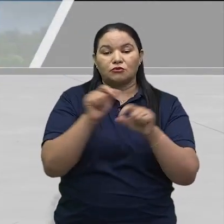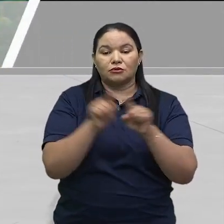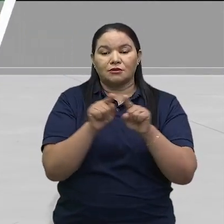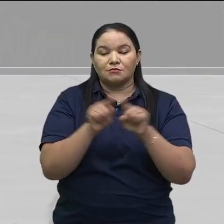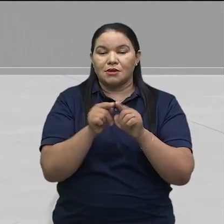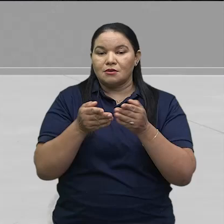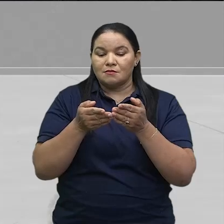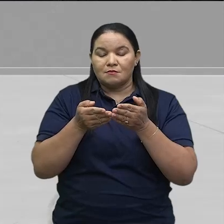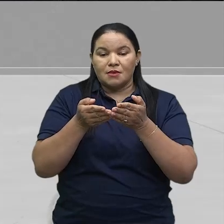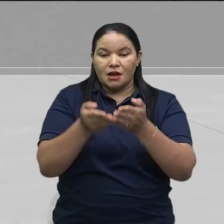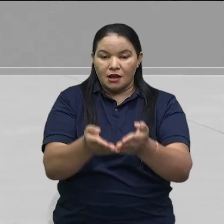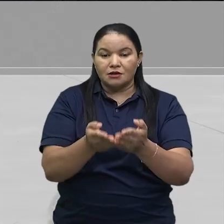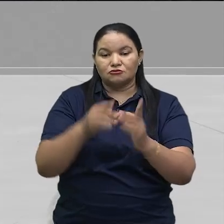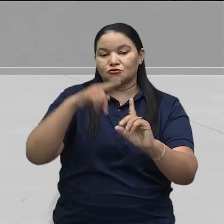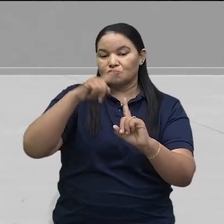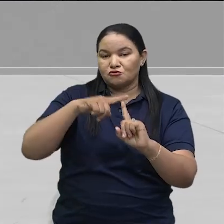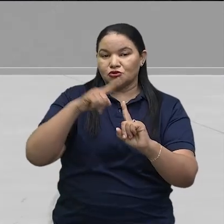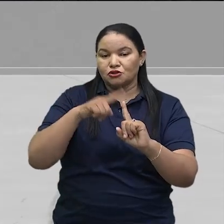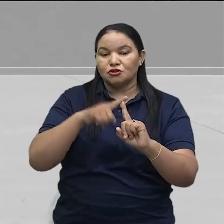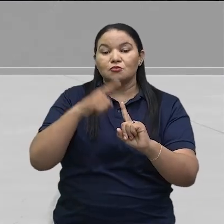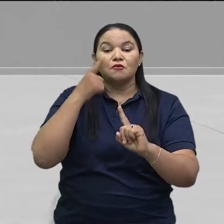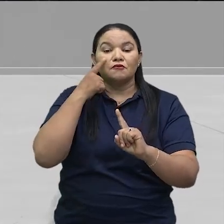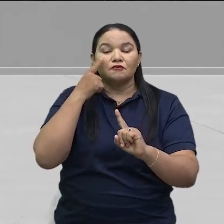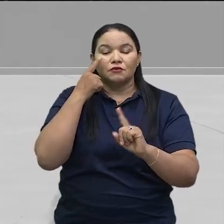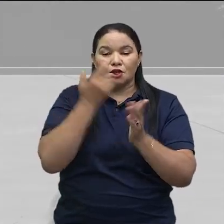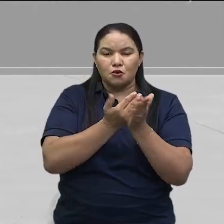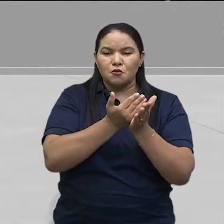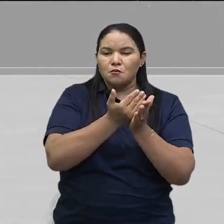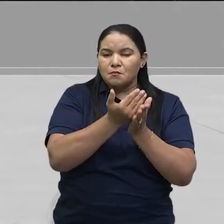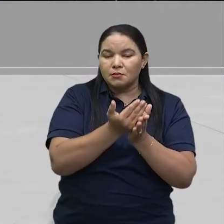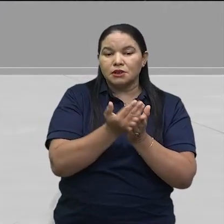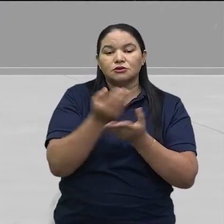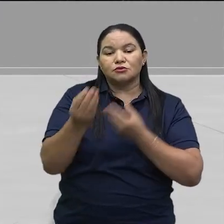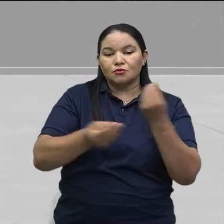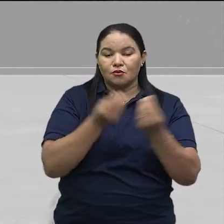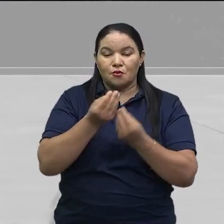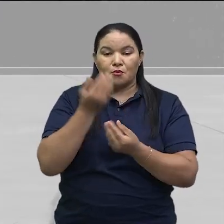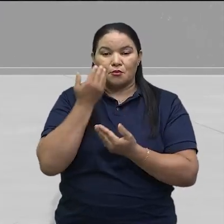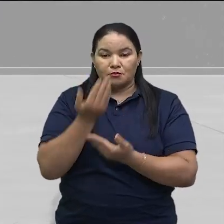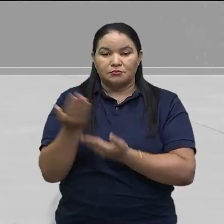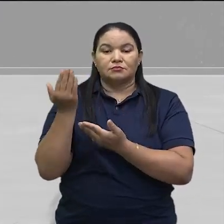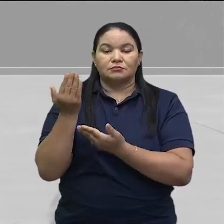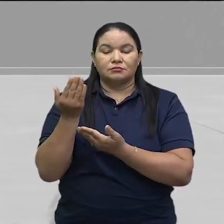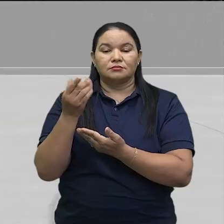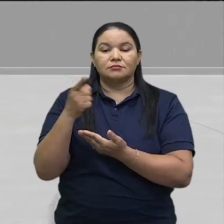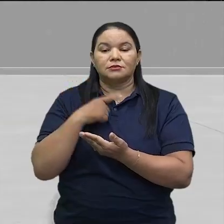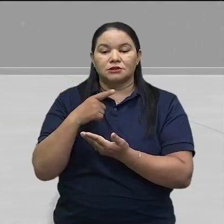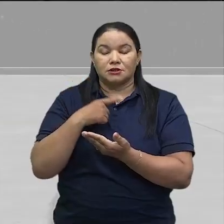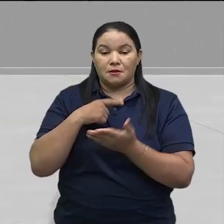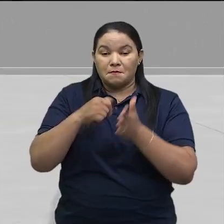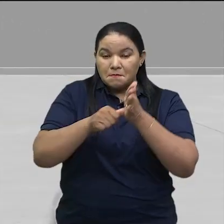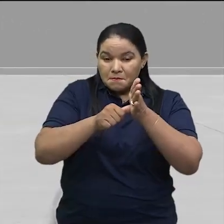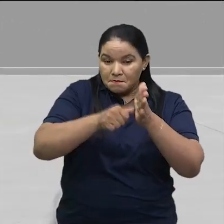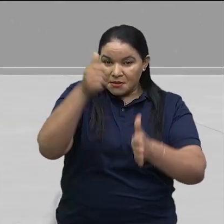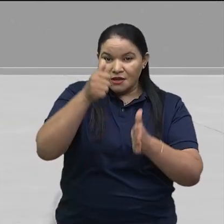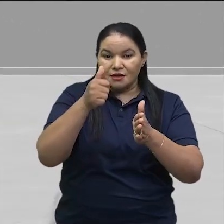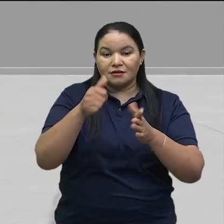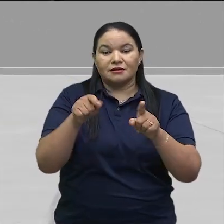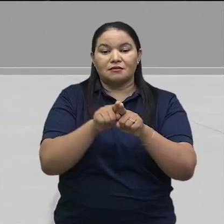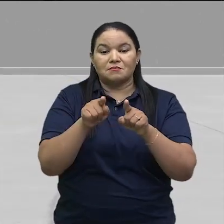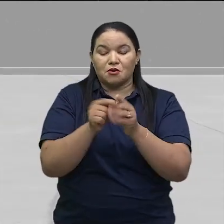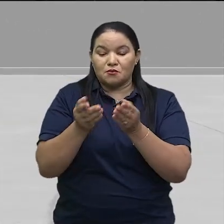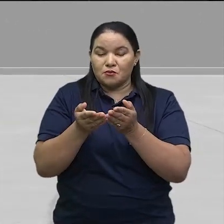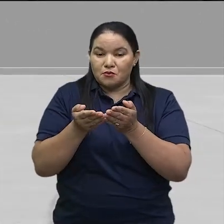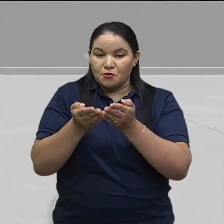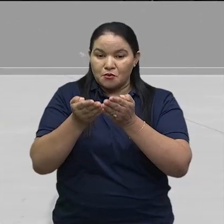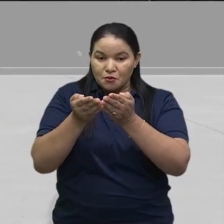embarcações, e eu quero mostrar para vocês um pouco dessa evolução, né? A gente tem os primeiros navios, as caravelas,